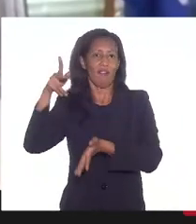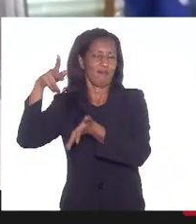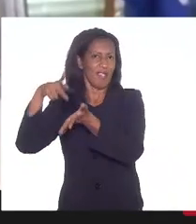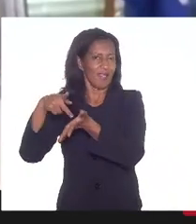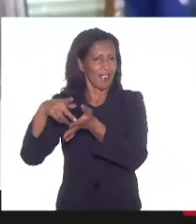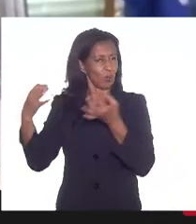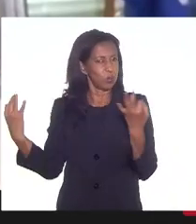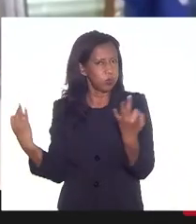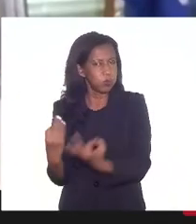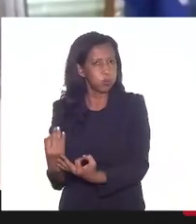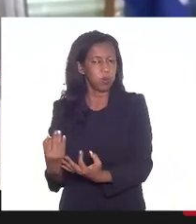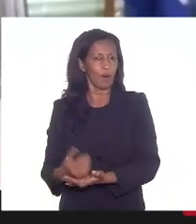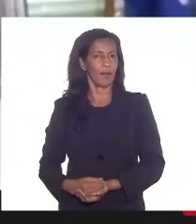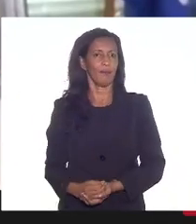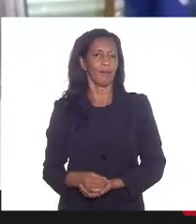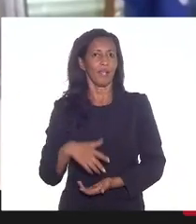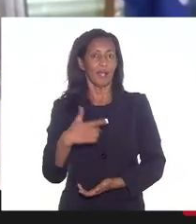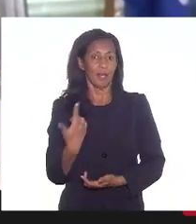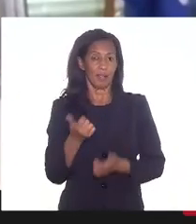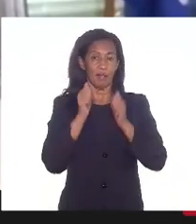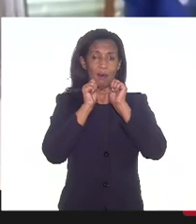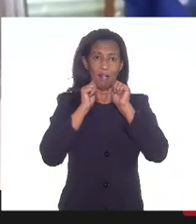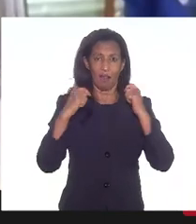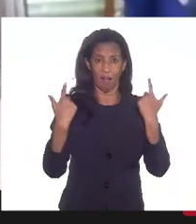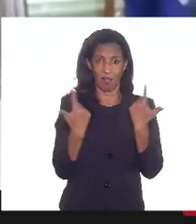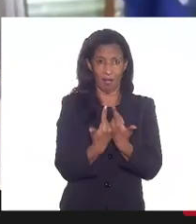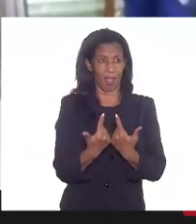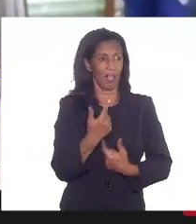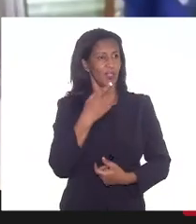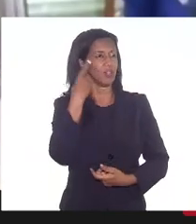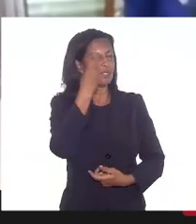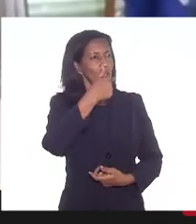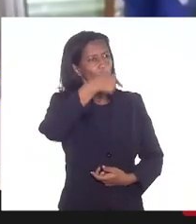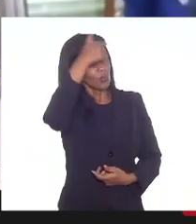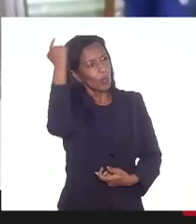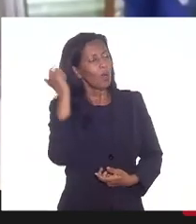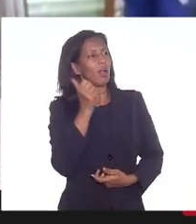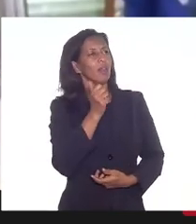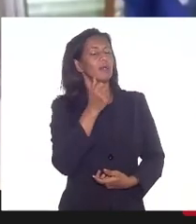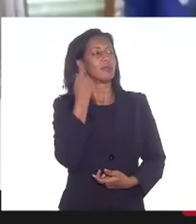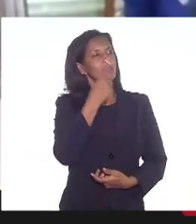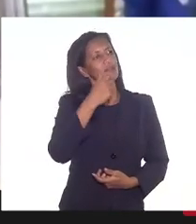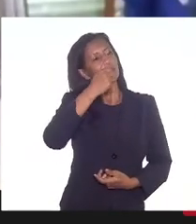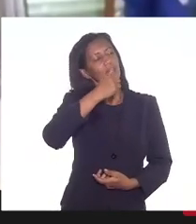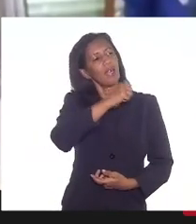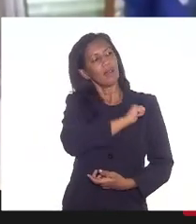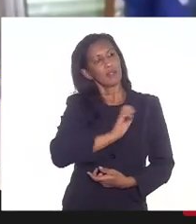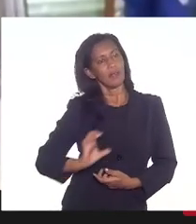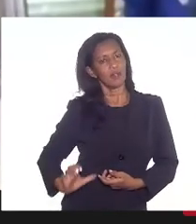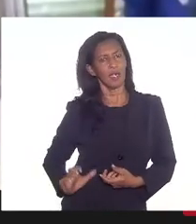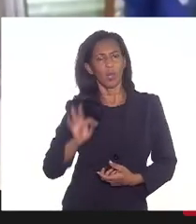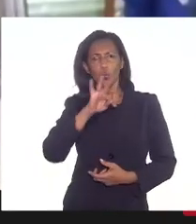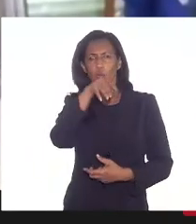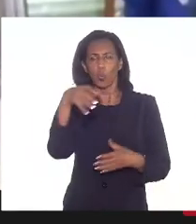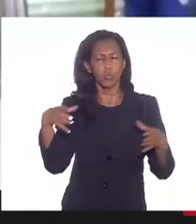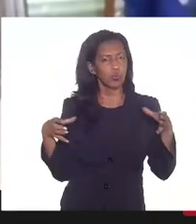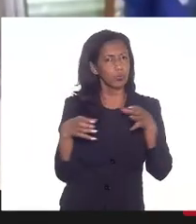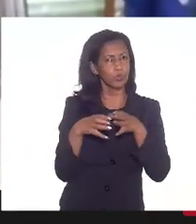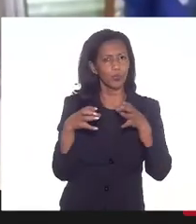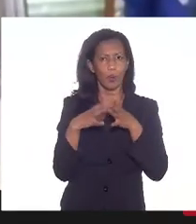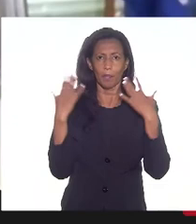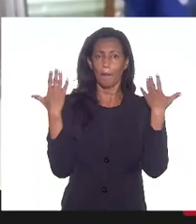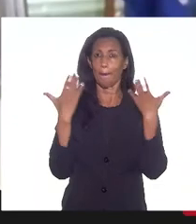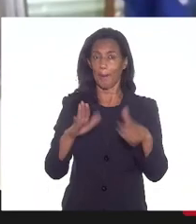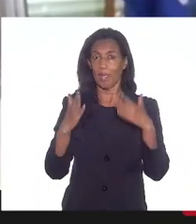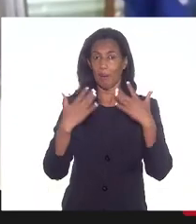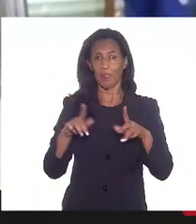absoluta. E alerge, deputado Luiz Paulo, deputado André Ciliano e todos dessa comissão estão de parabéns de lançar